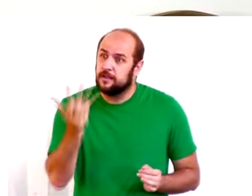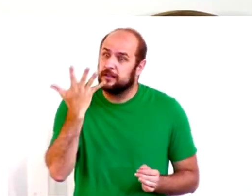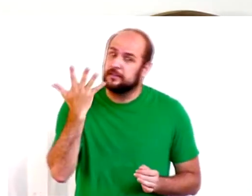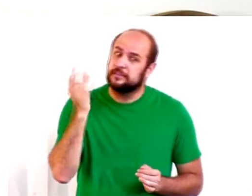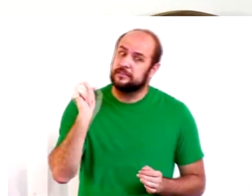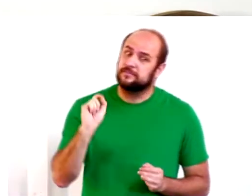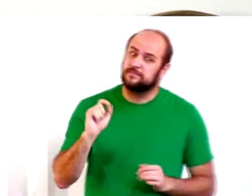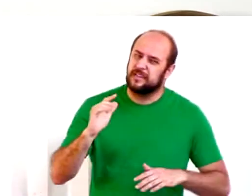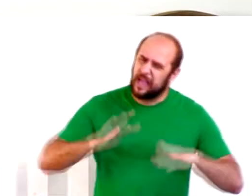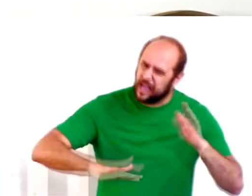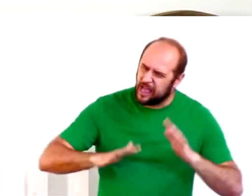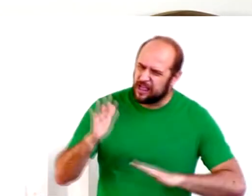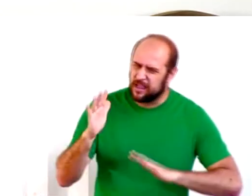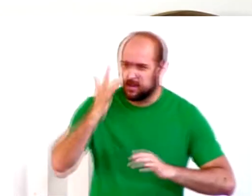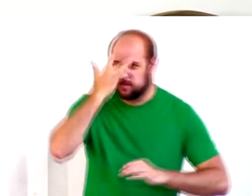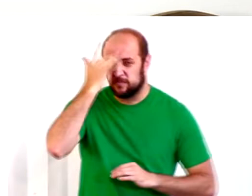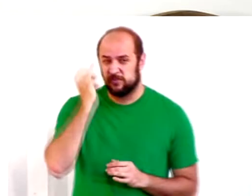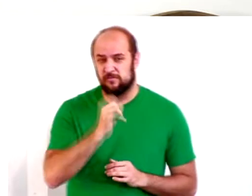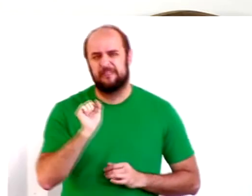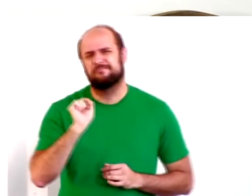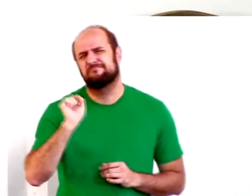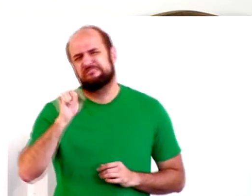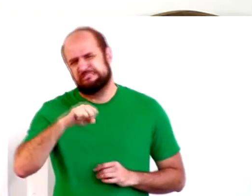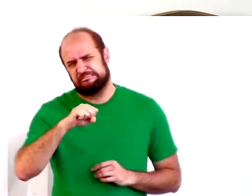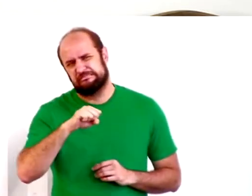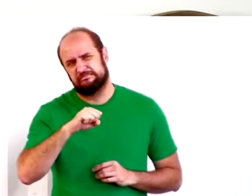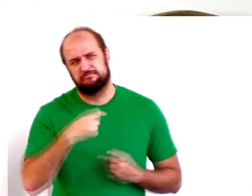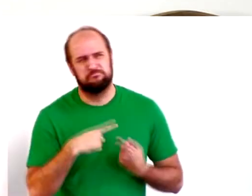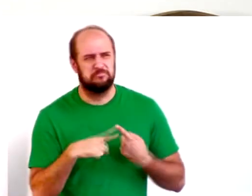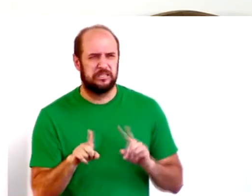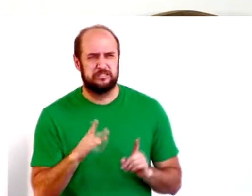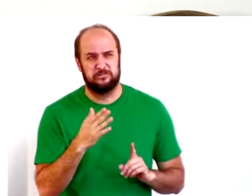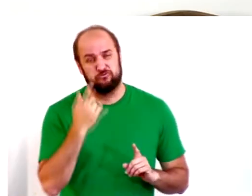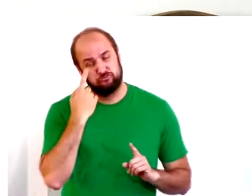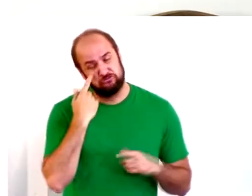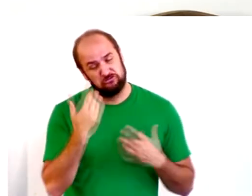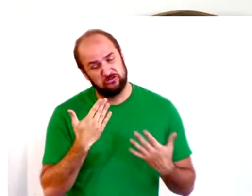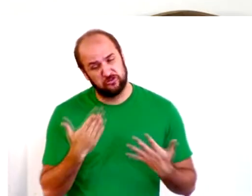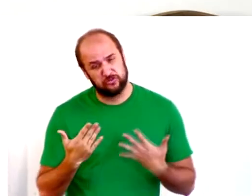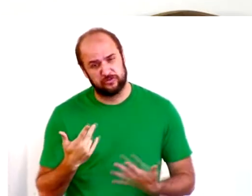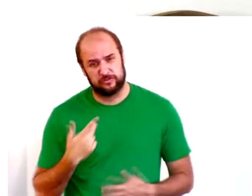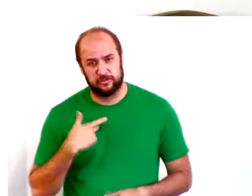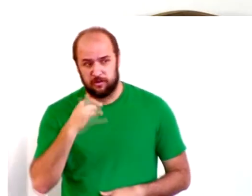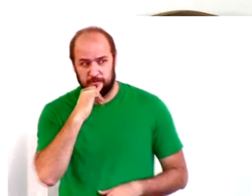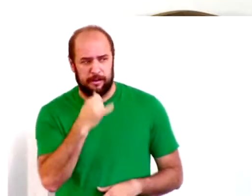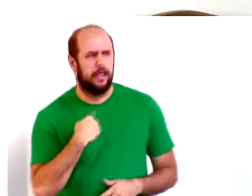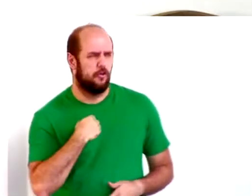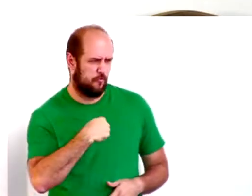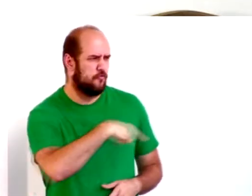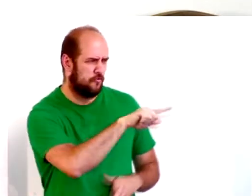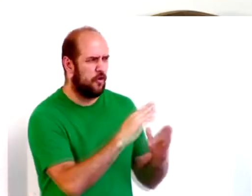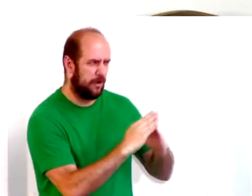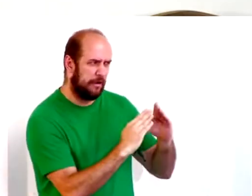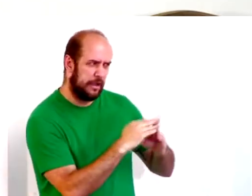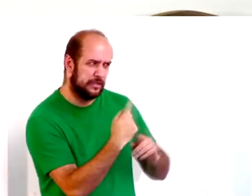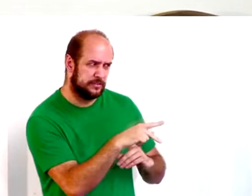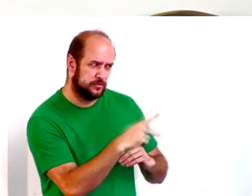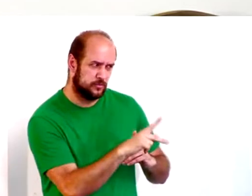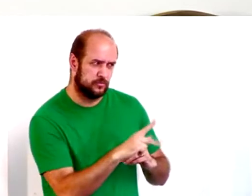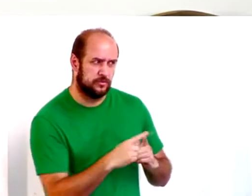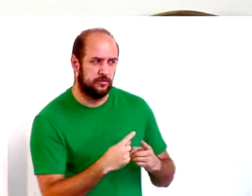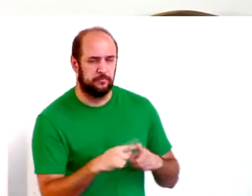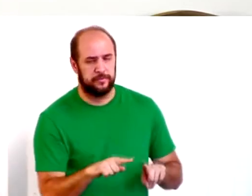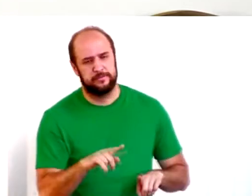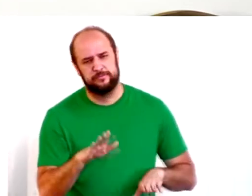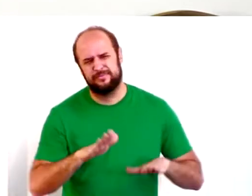sim, não precisava ser necessariamente um sim. Se a pessoa dissesse, eu vou na sua casa, isso poderia ser um, talvez eu vá na